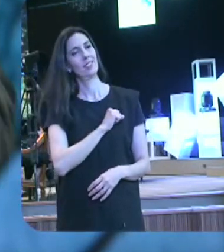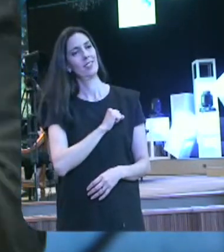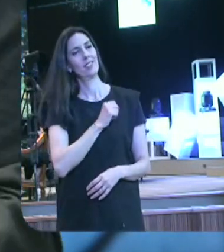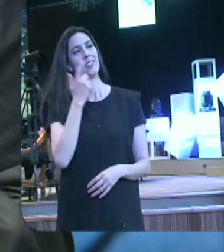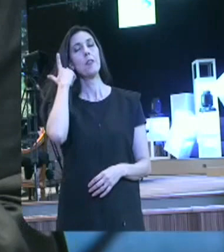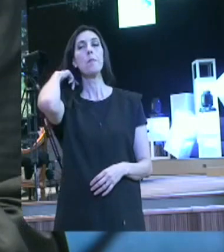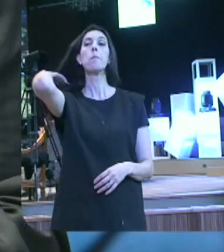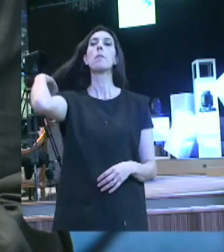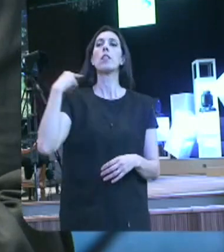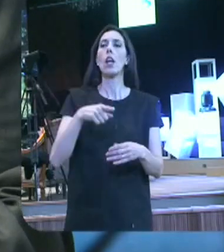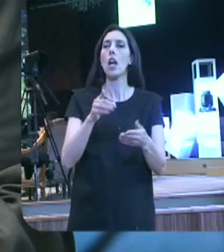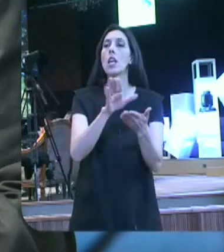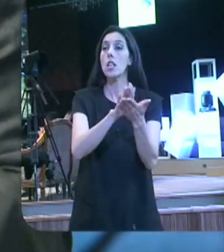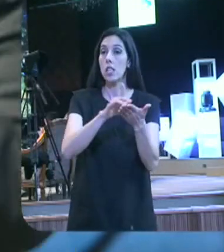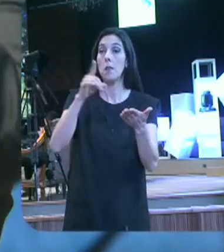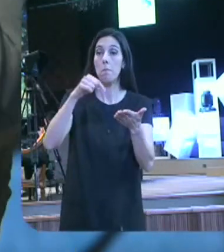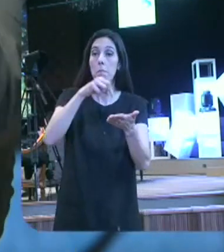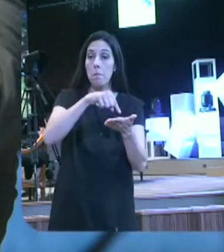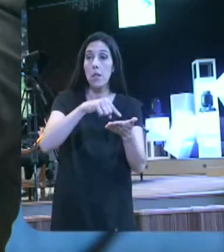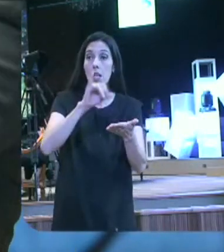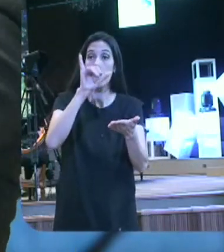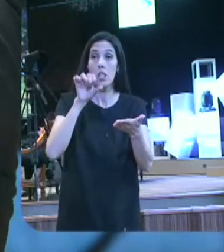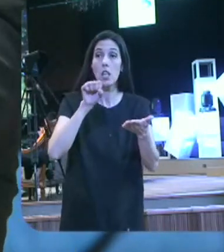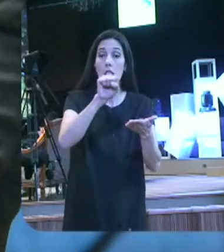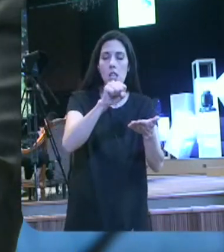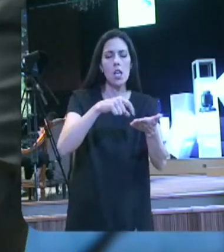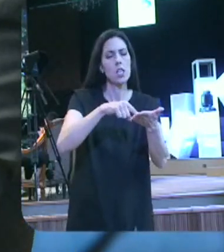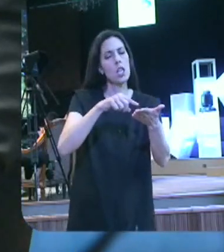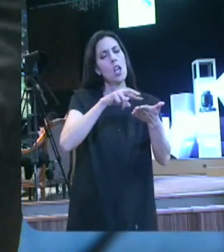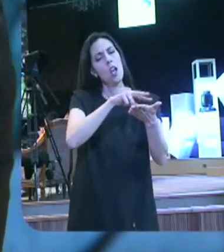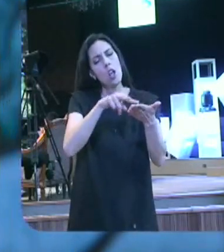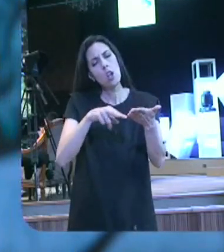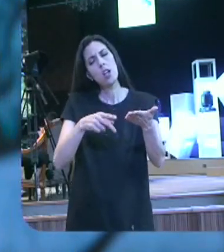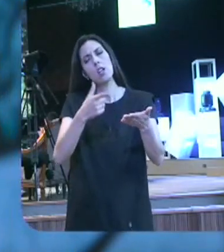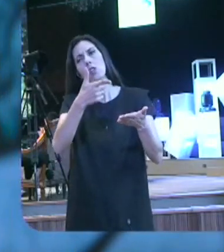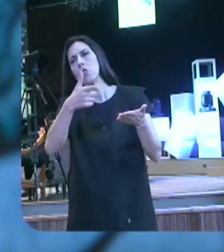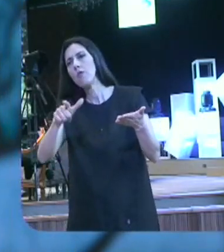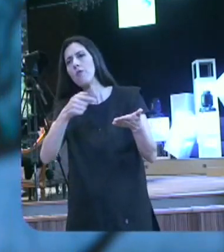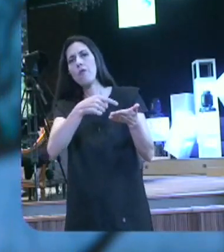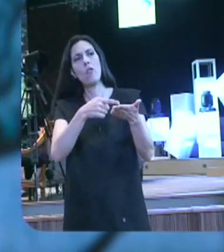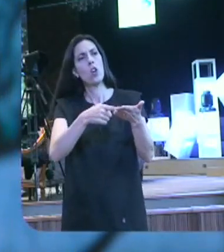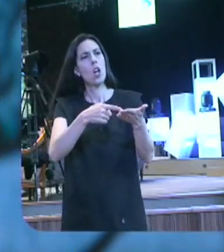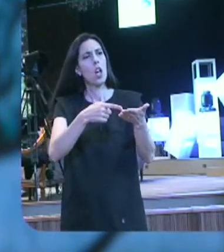eu seria um pastor. E quando eu voltei e li lá o comecinho, disse: olha